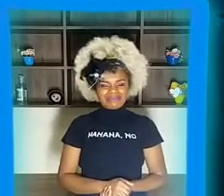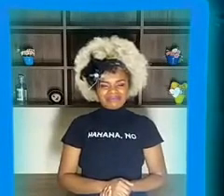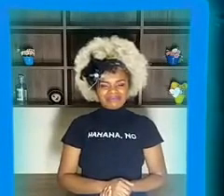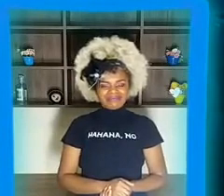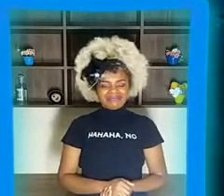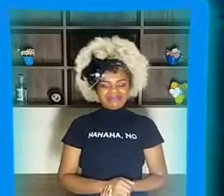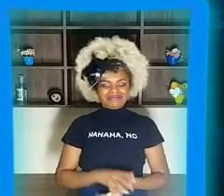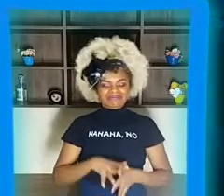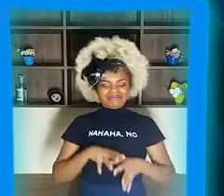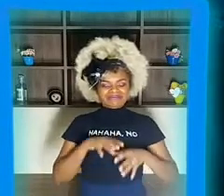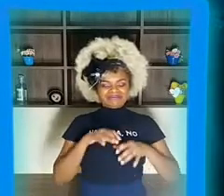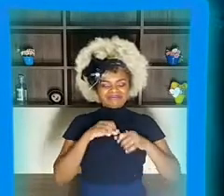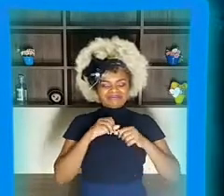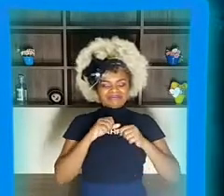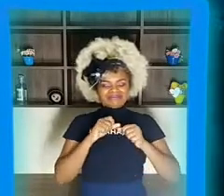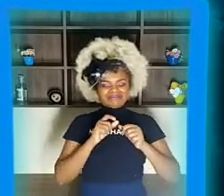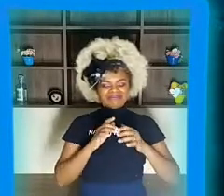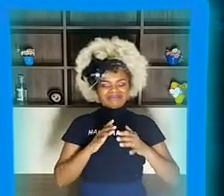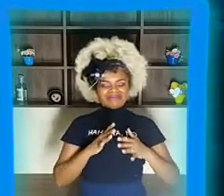Vamos respirar um pouquinho,